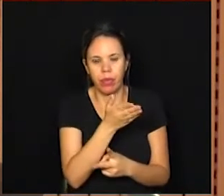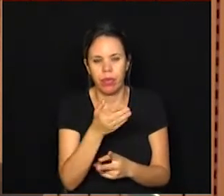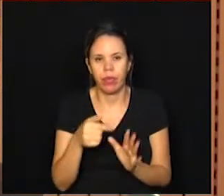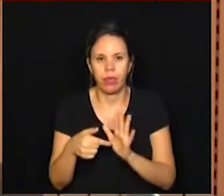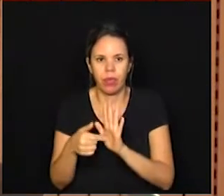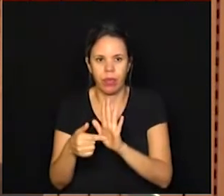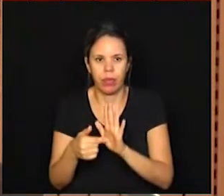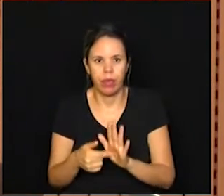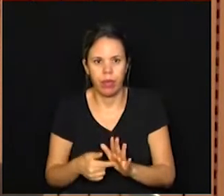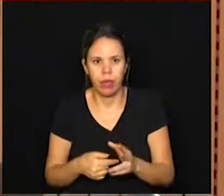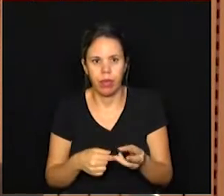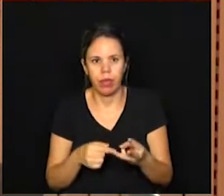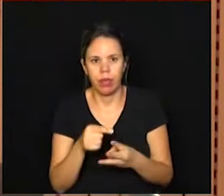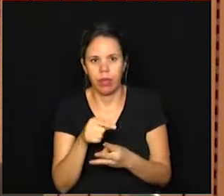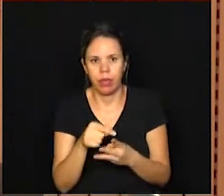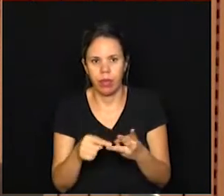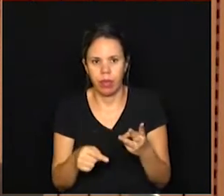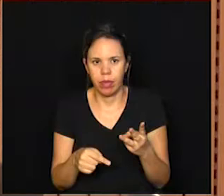posso dizer, em 3